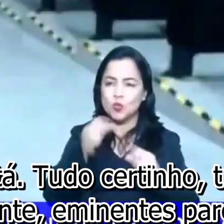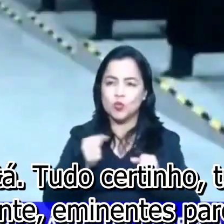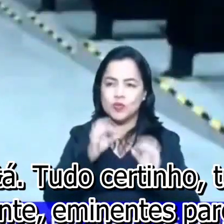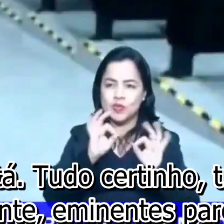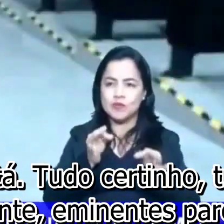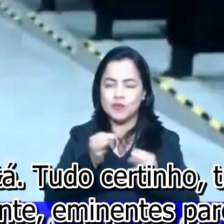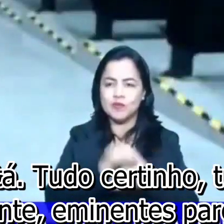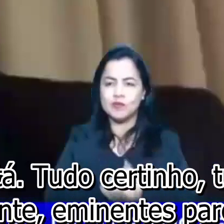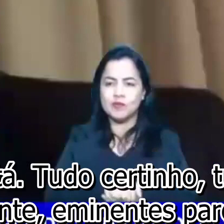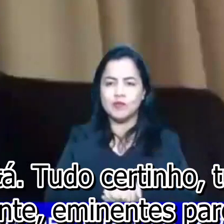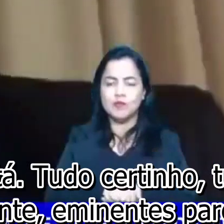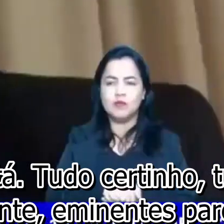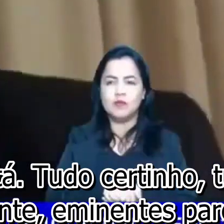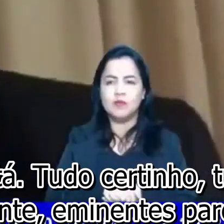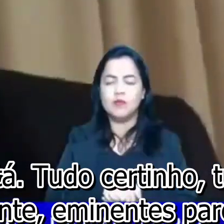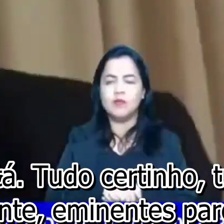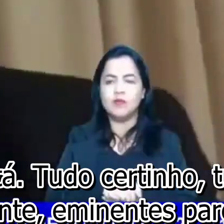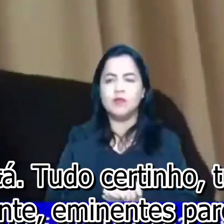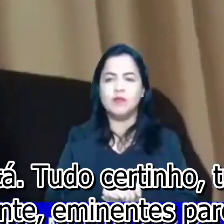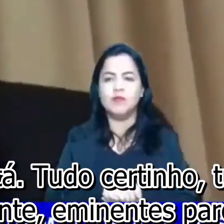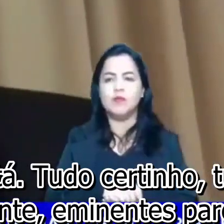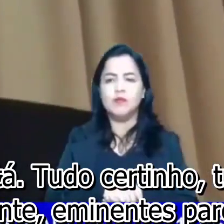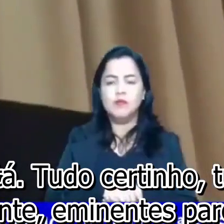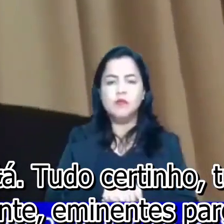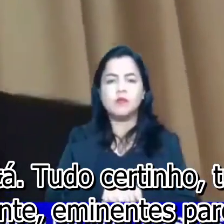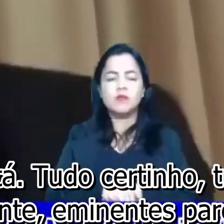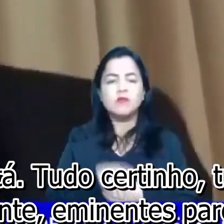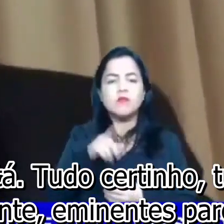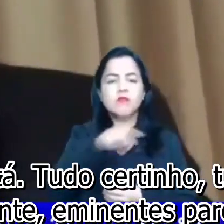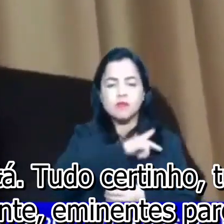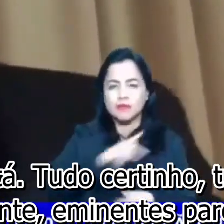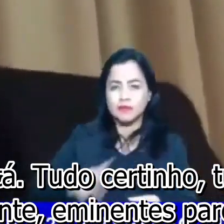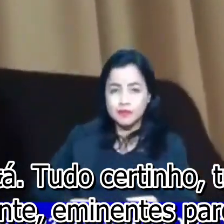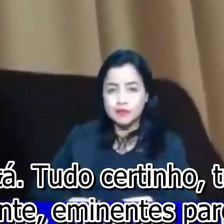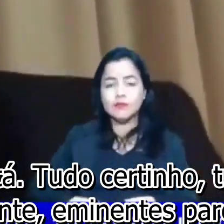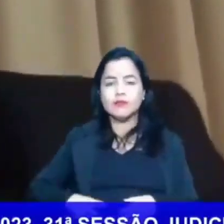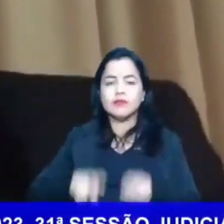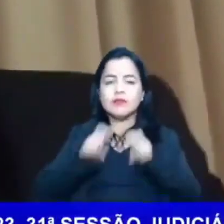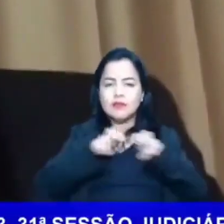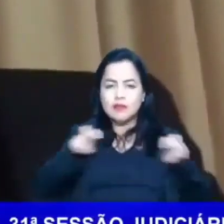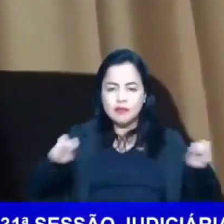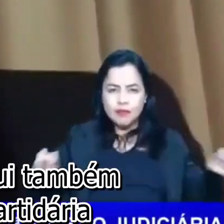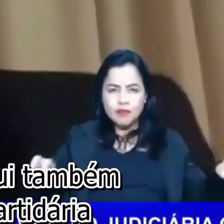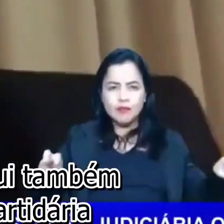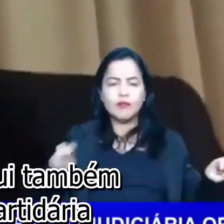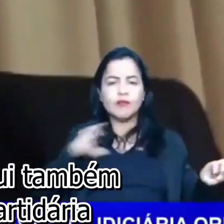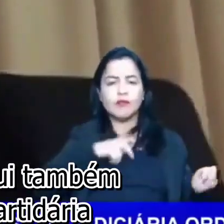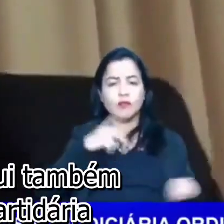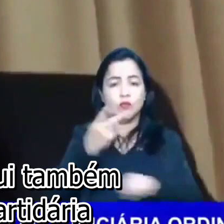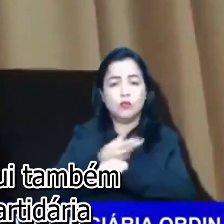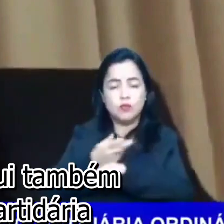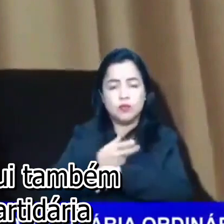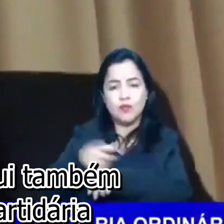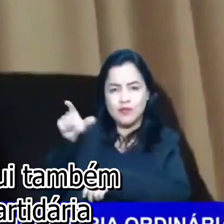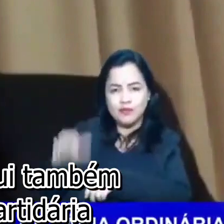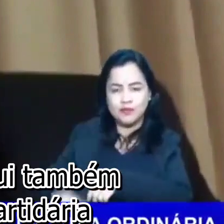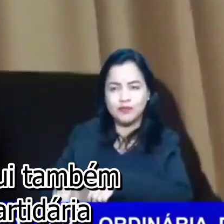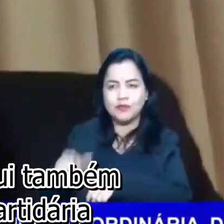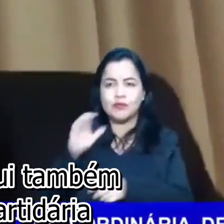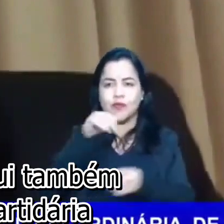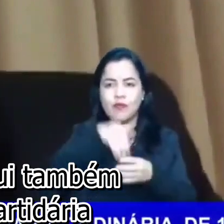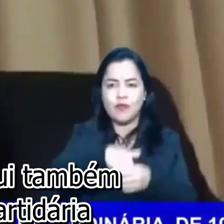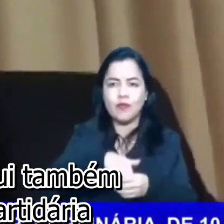certinho. Já deixei ligado aqui previamente. Senhor presidente, eminentes pares, senhor procurador regional eleitoral, o caso